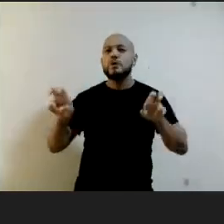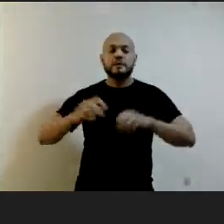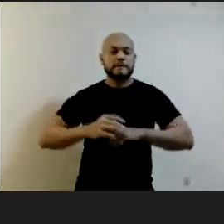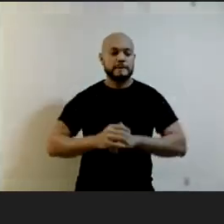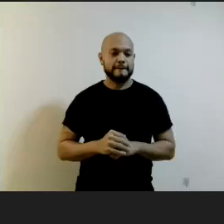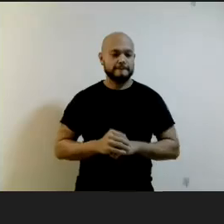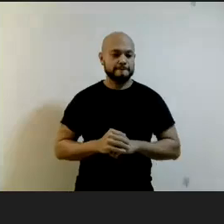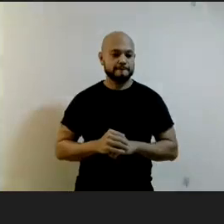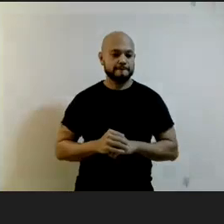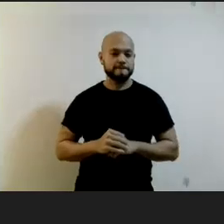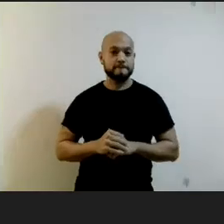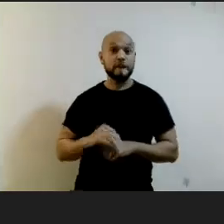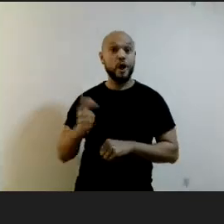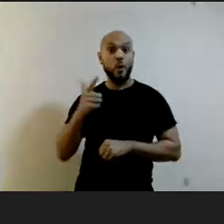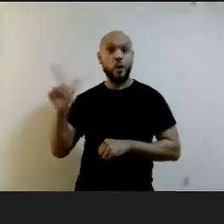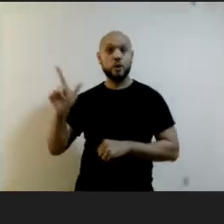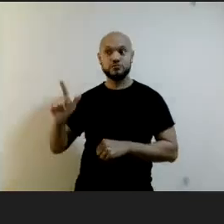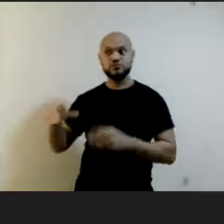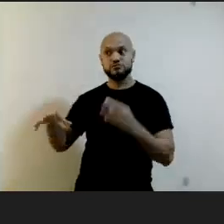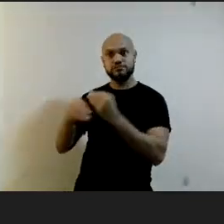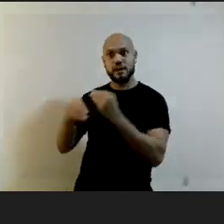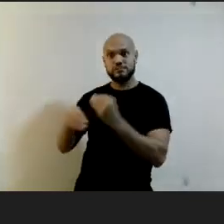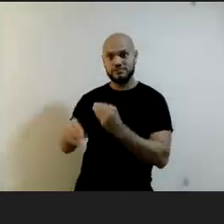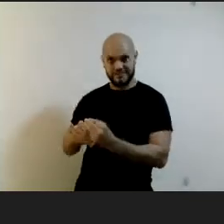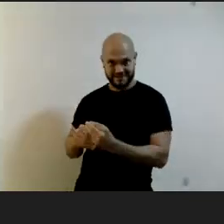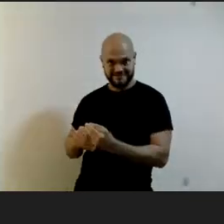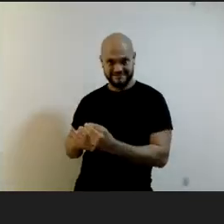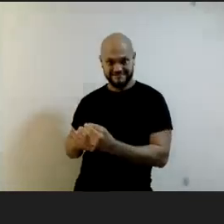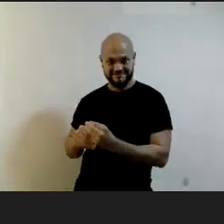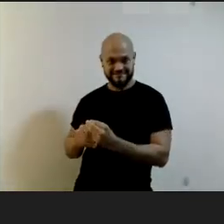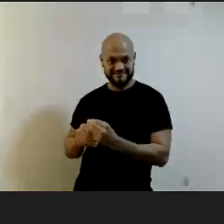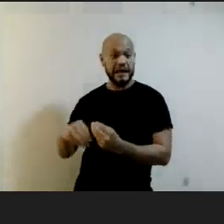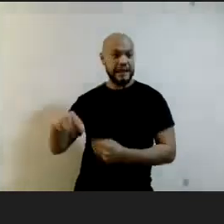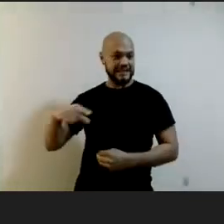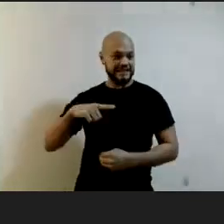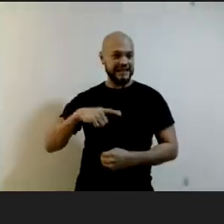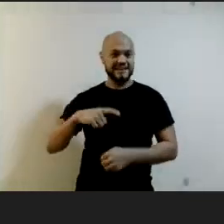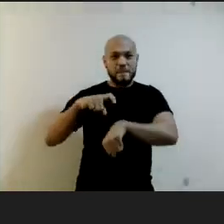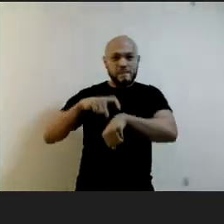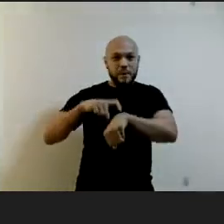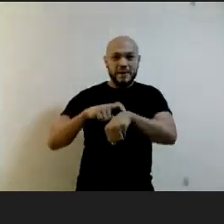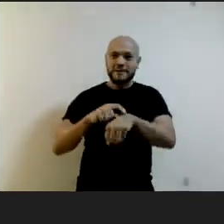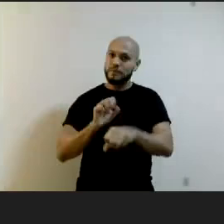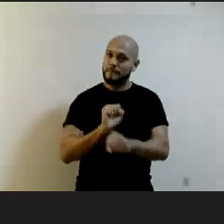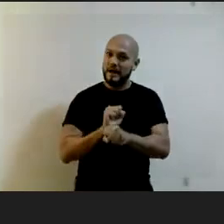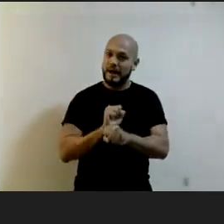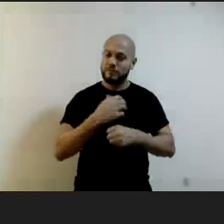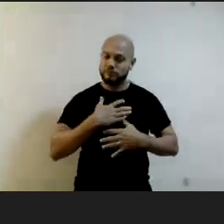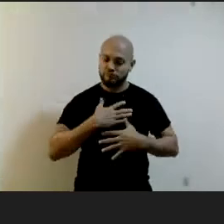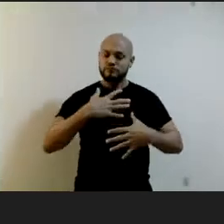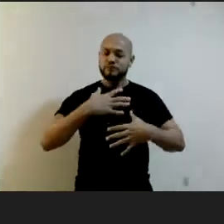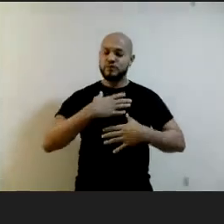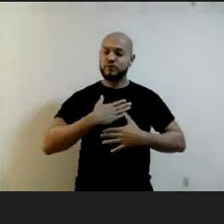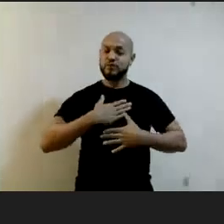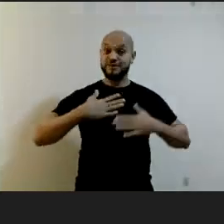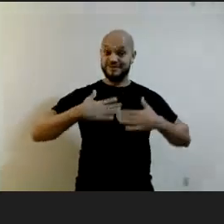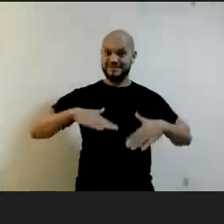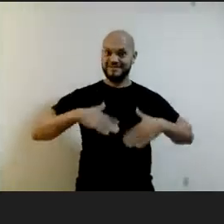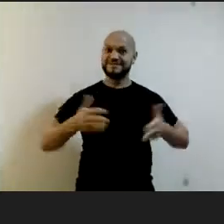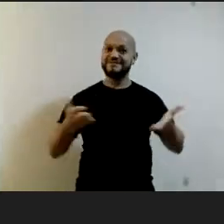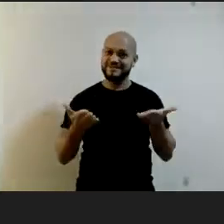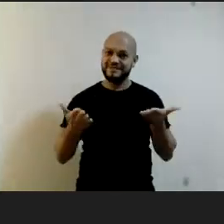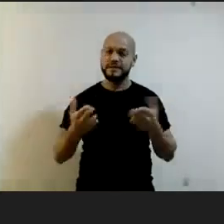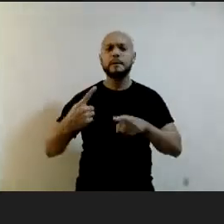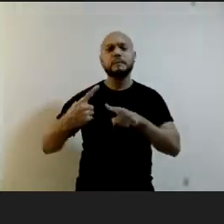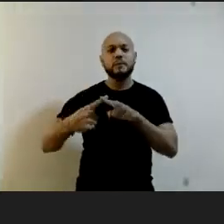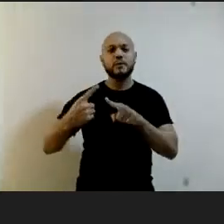coisas adicionais, né? A gente fala dessa pausa para respirar, porque alguns estudos mostram,